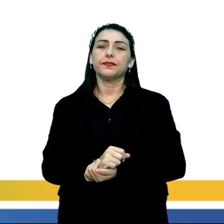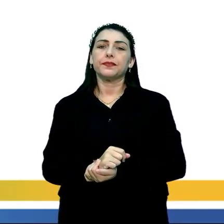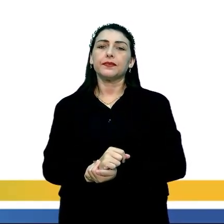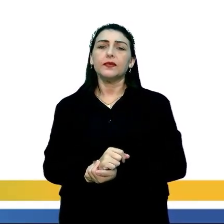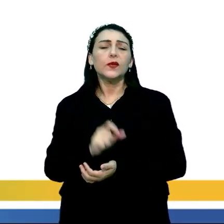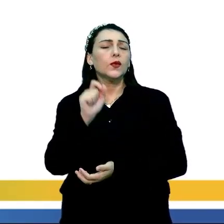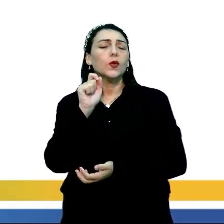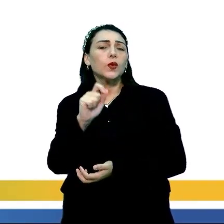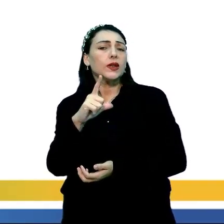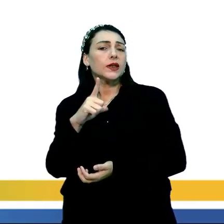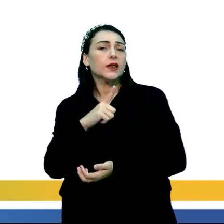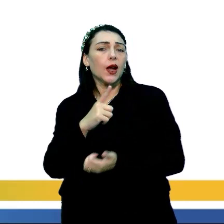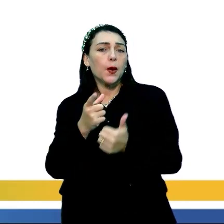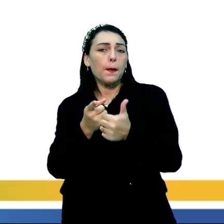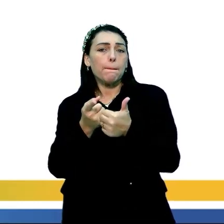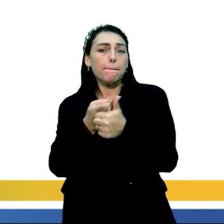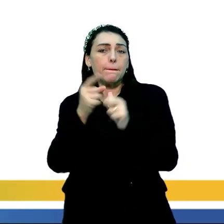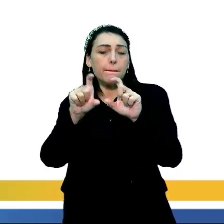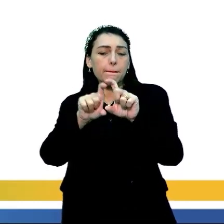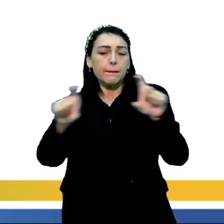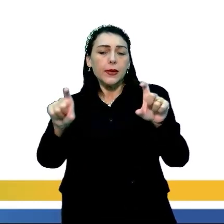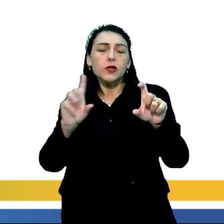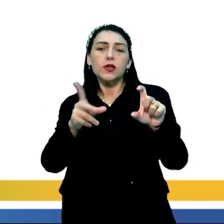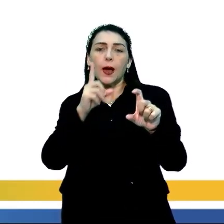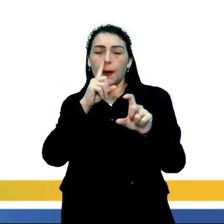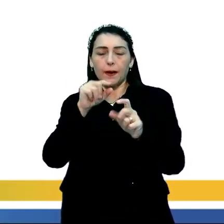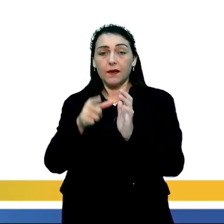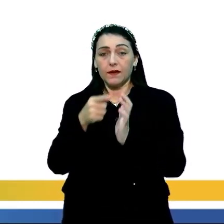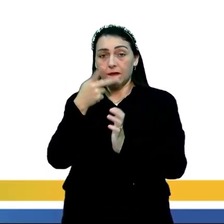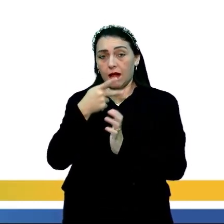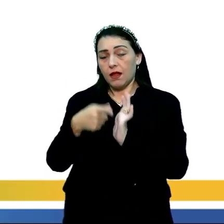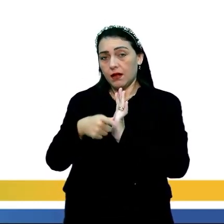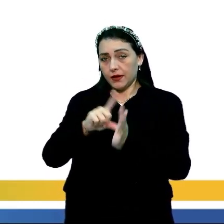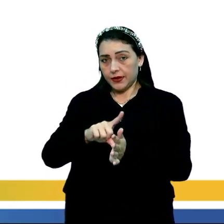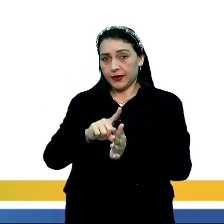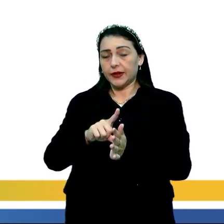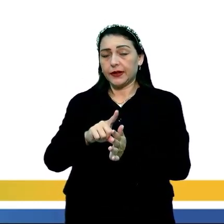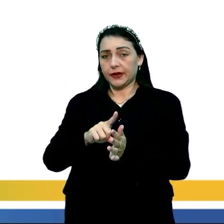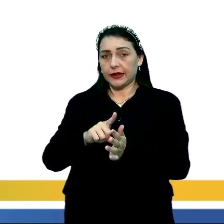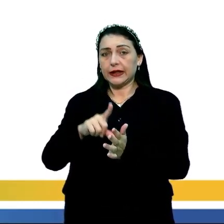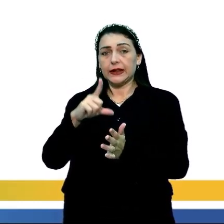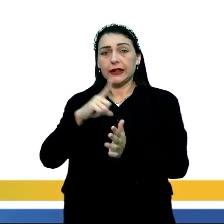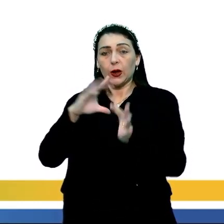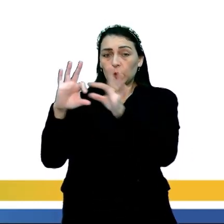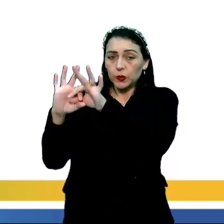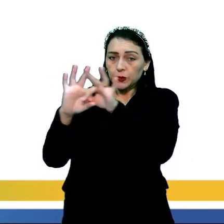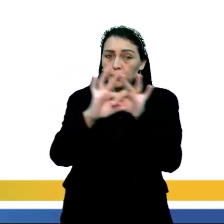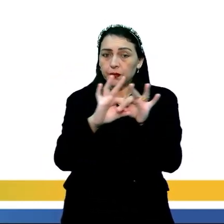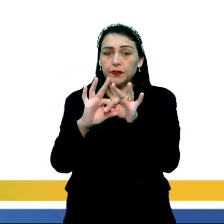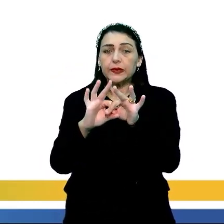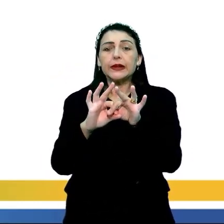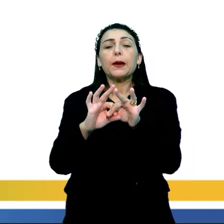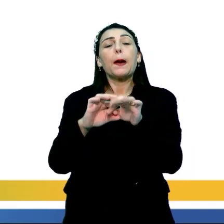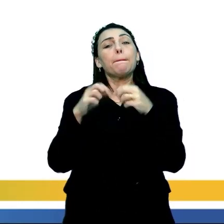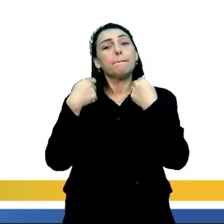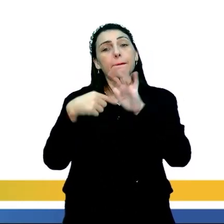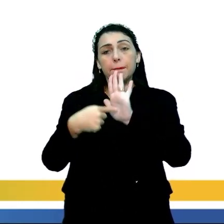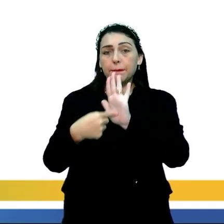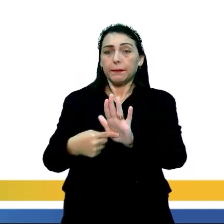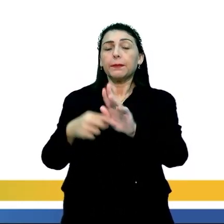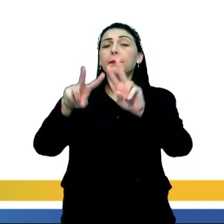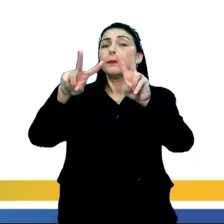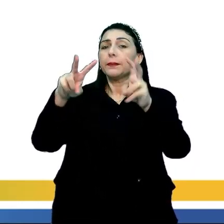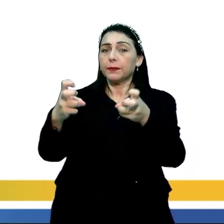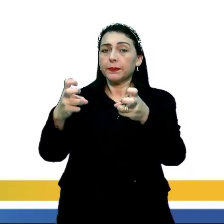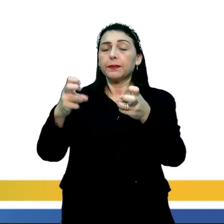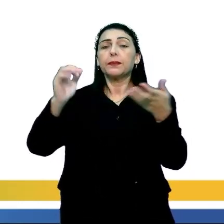Tá. E o que há no primeiro parágrafo? Como eu já havia falado anteriormente, nós temos aí um contexto, nós temos que apresentar o